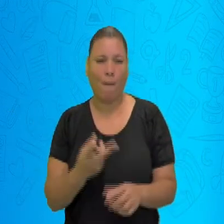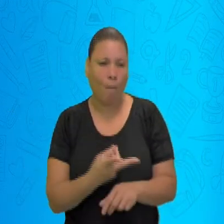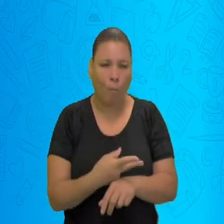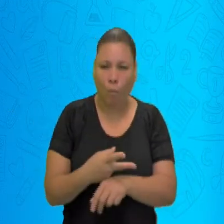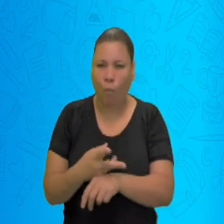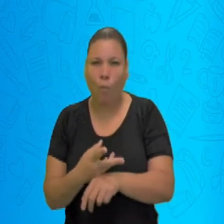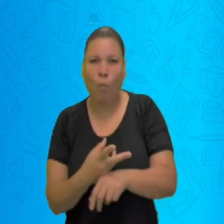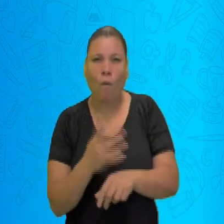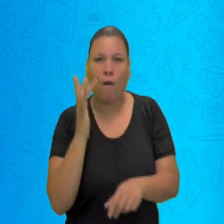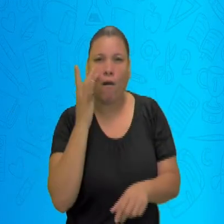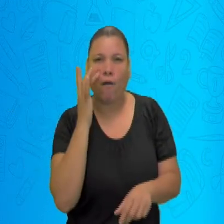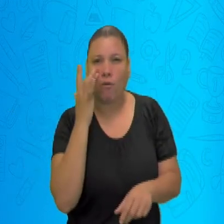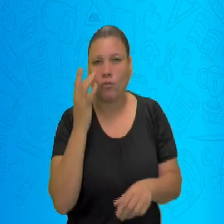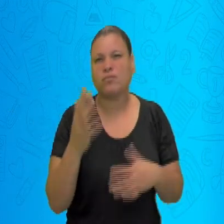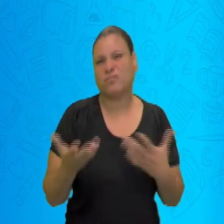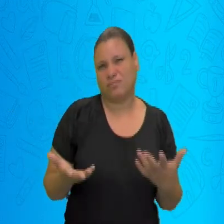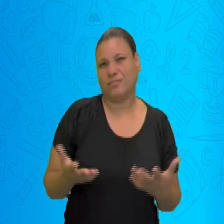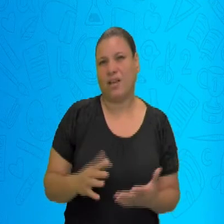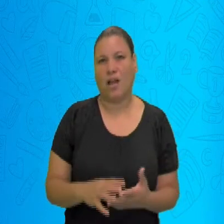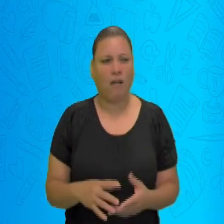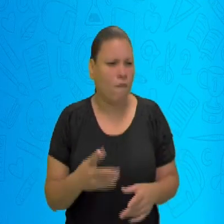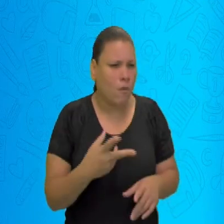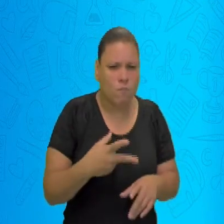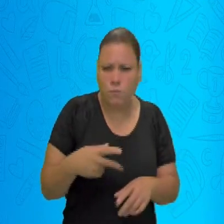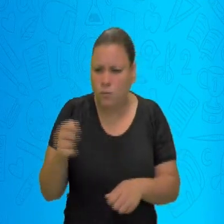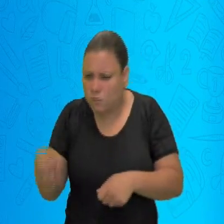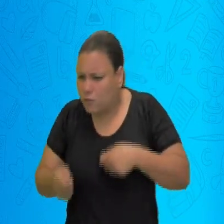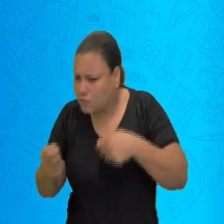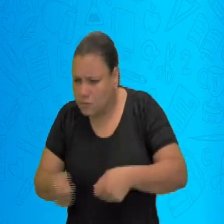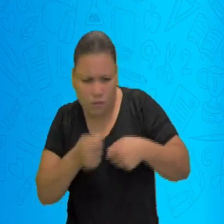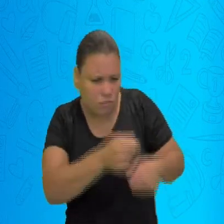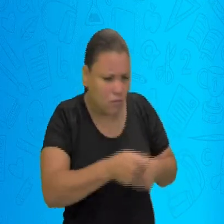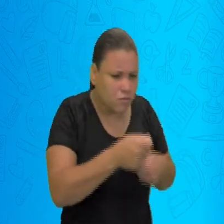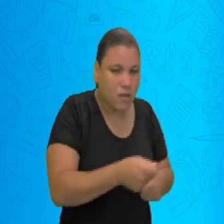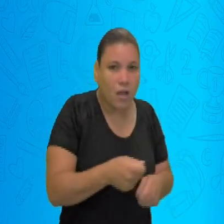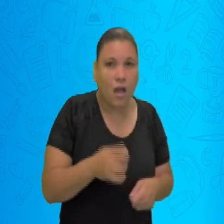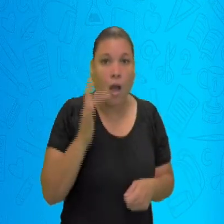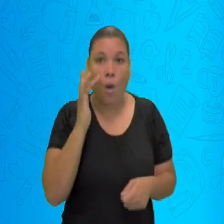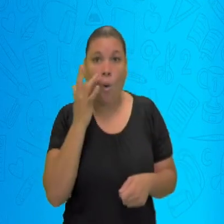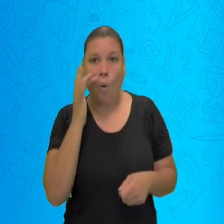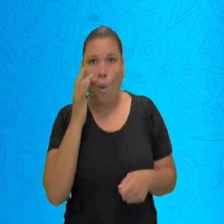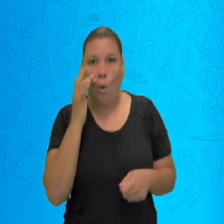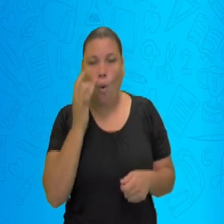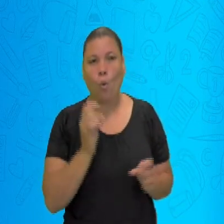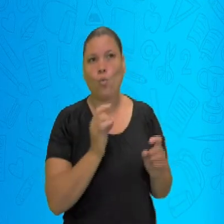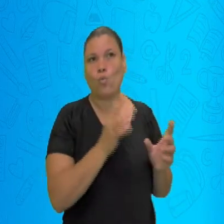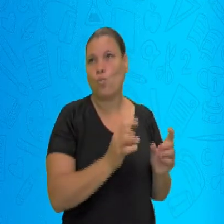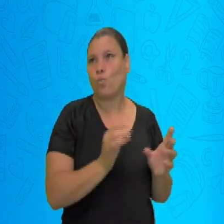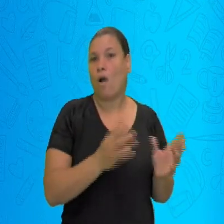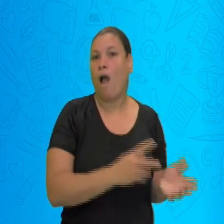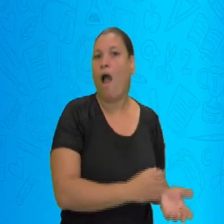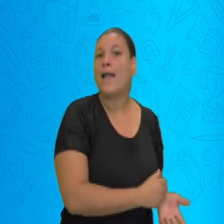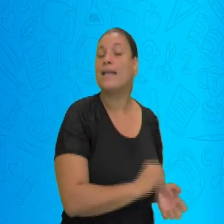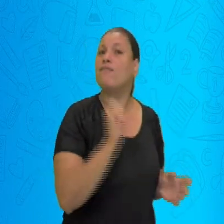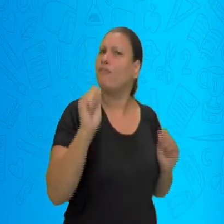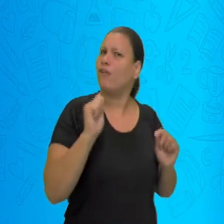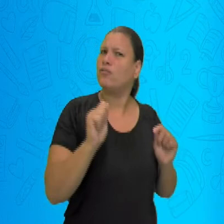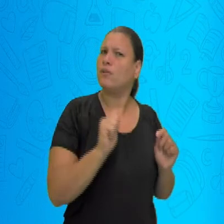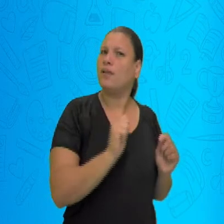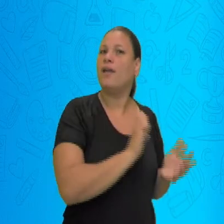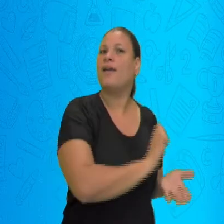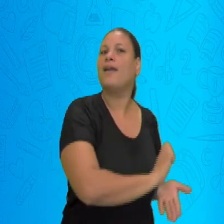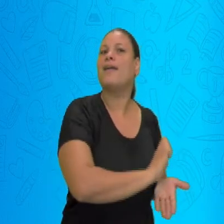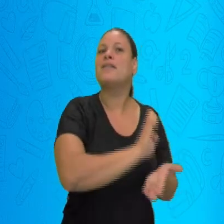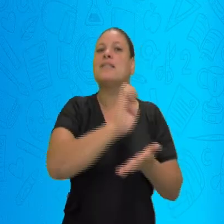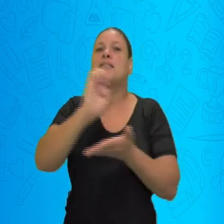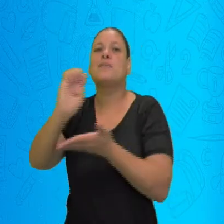Ok? Tem autores que vão usar esse termo, tem autores que vão bater na tecla da divisão